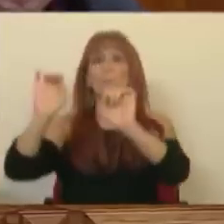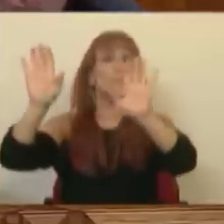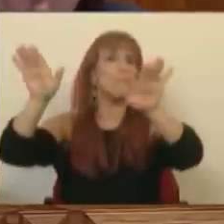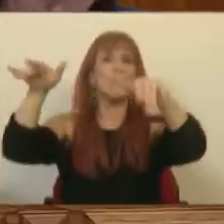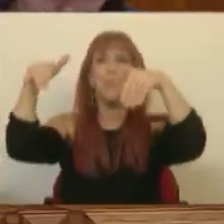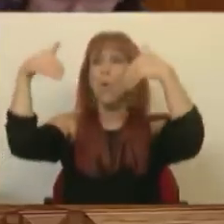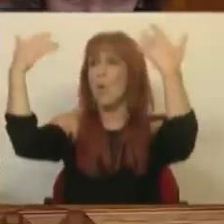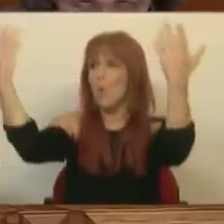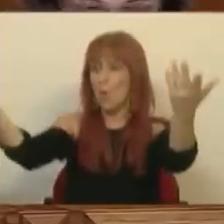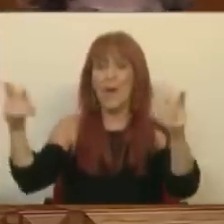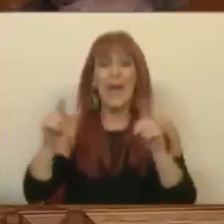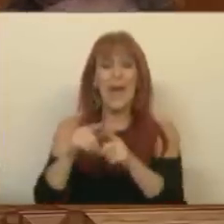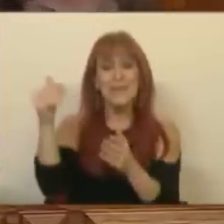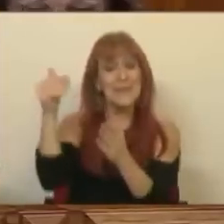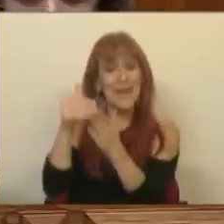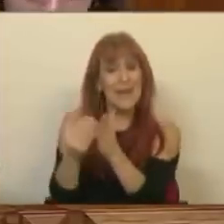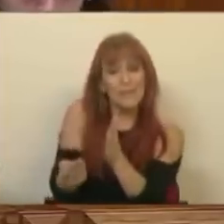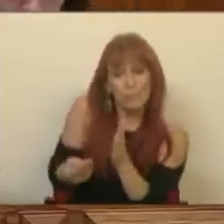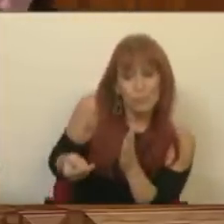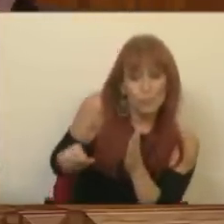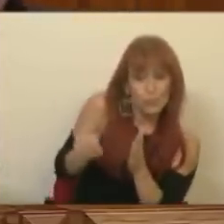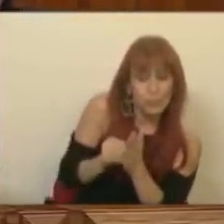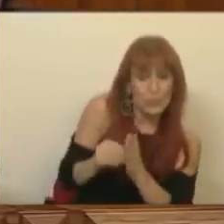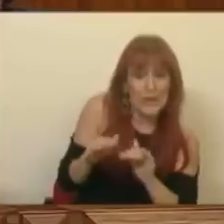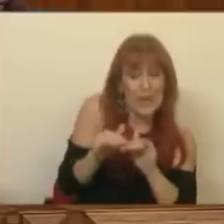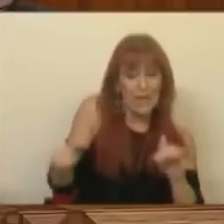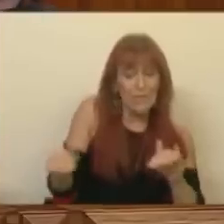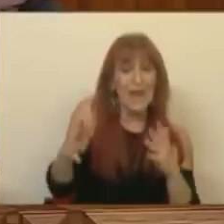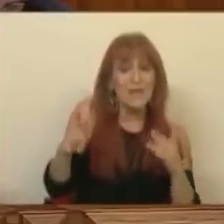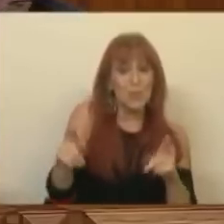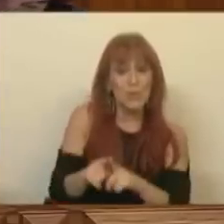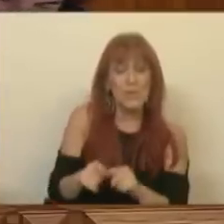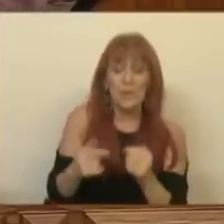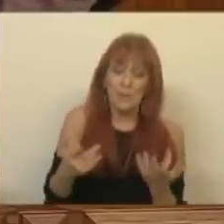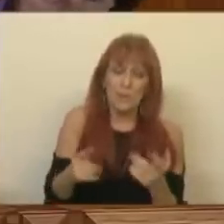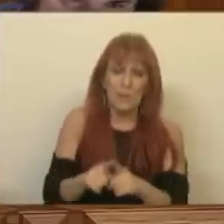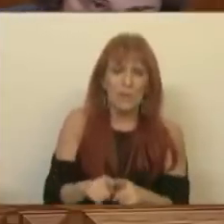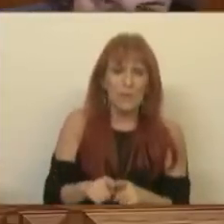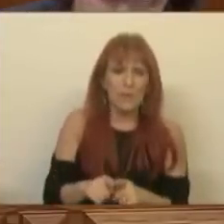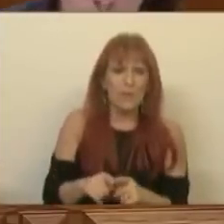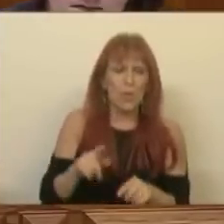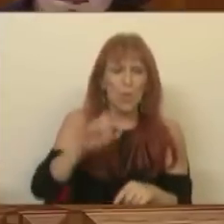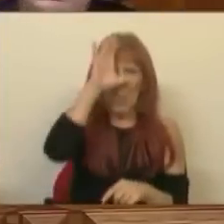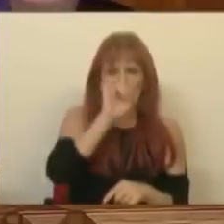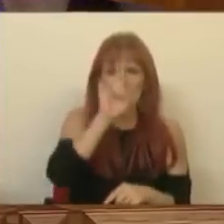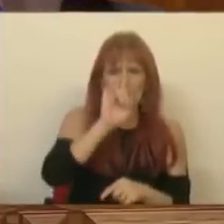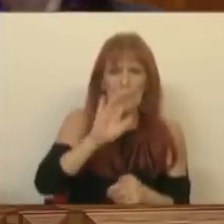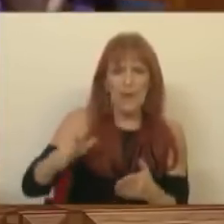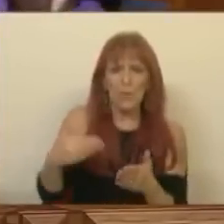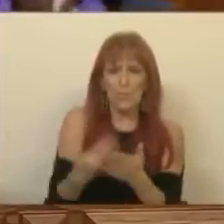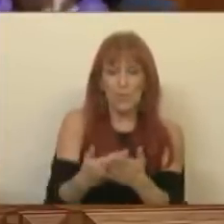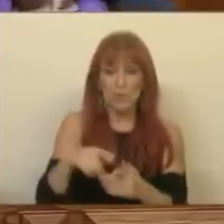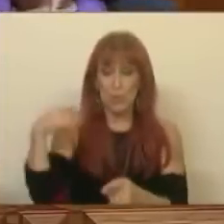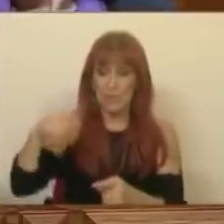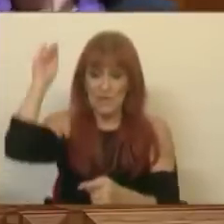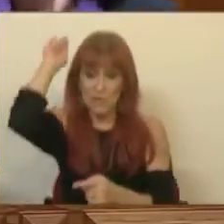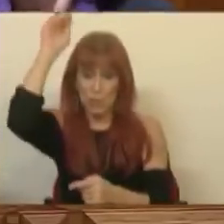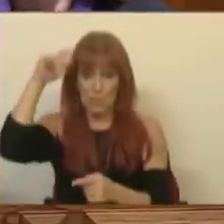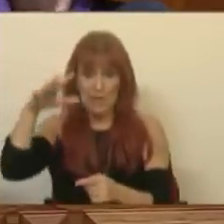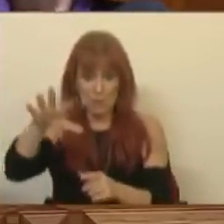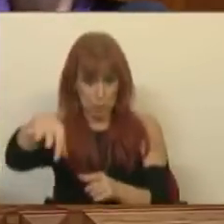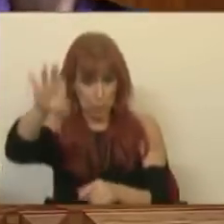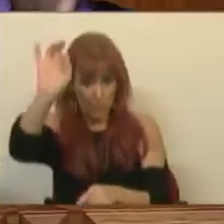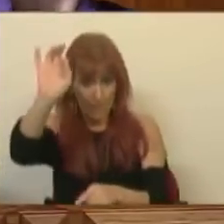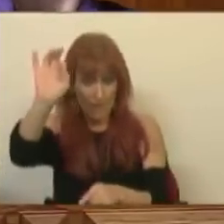possível essa introdução na fase em que entre um momento propõe e o Presidente da República